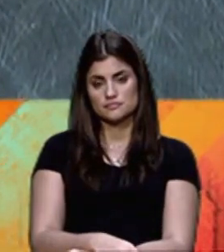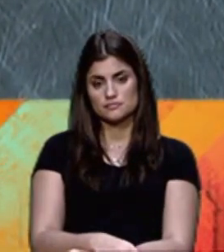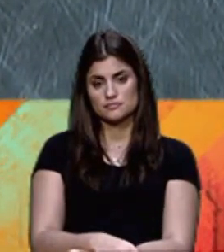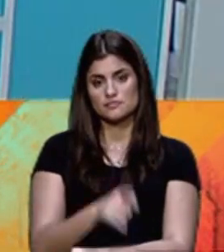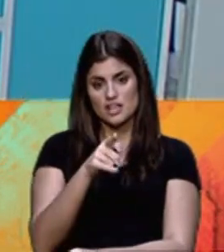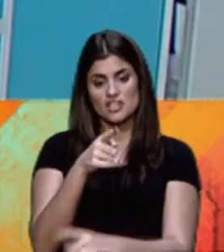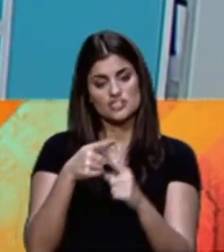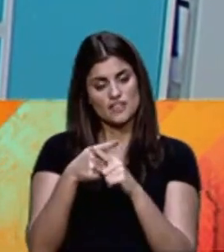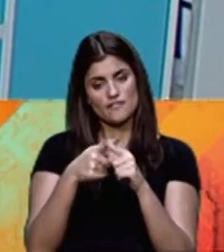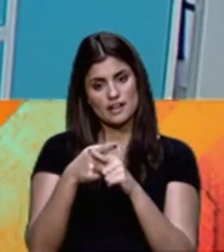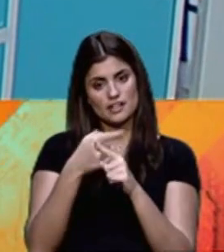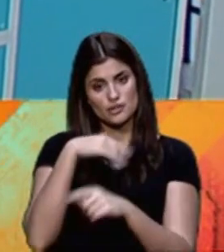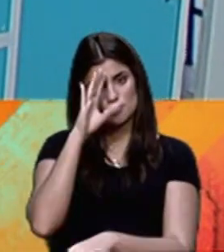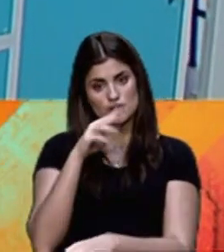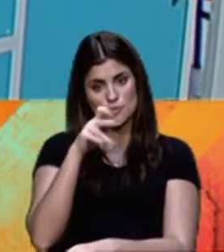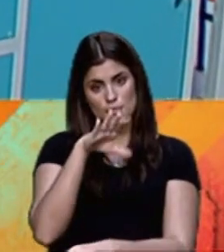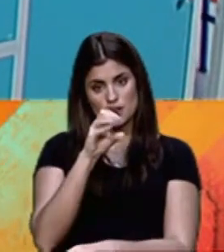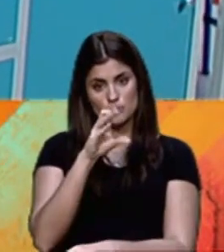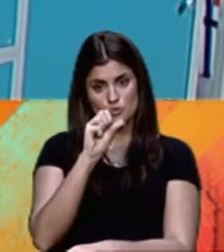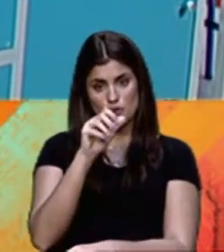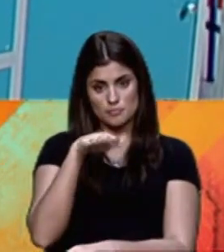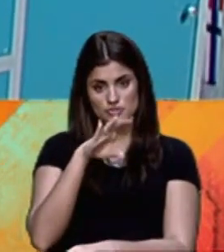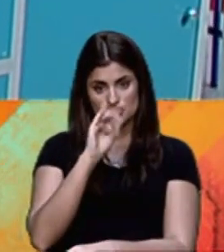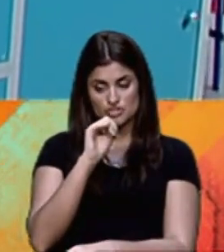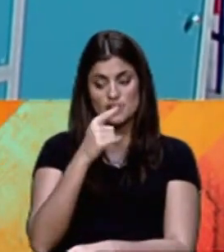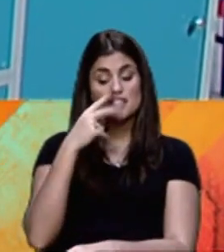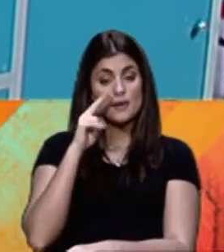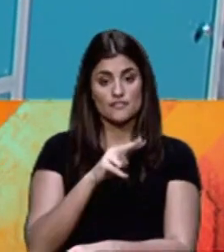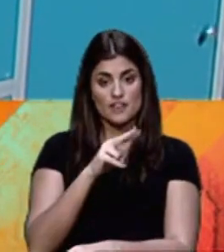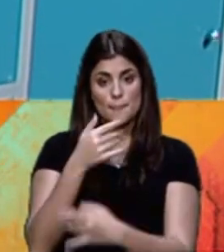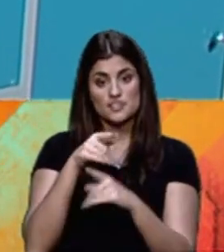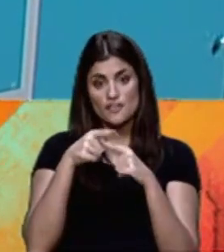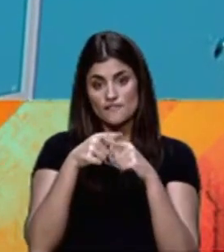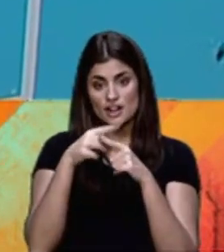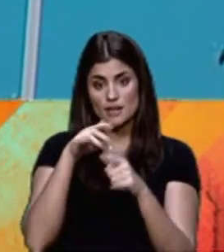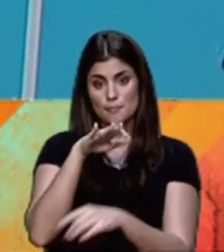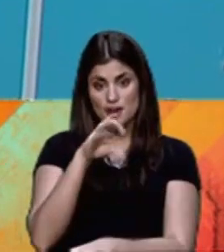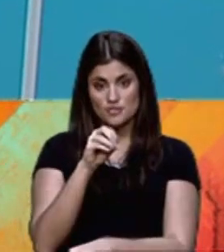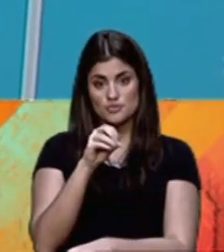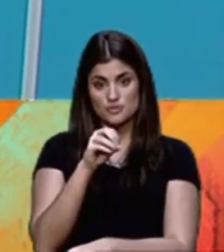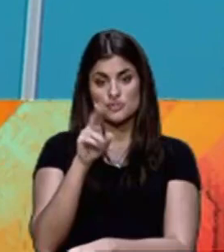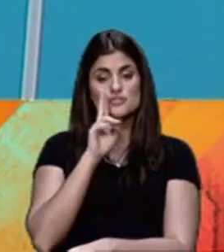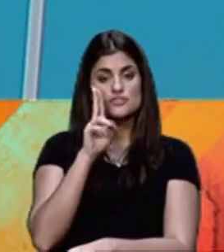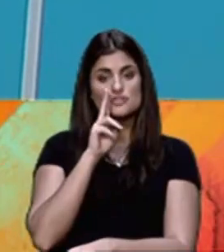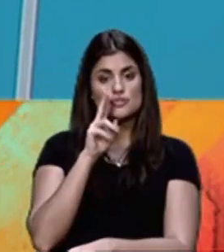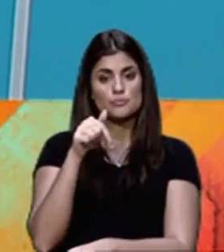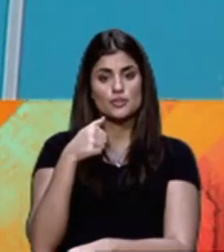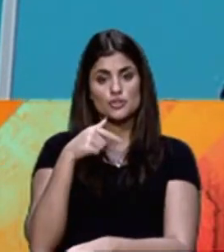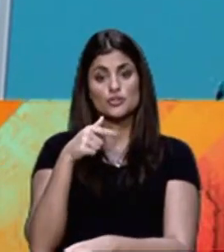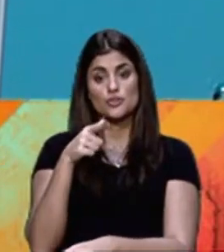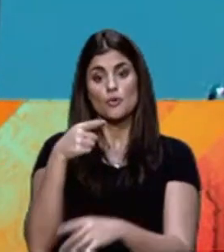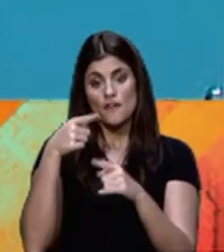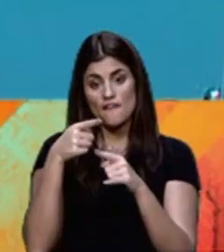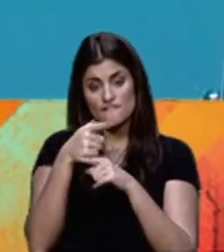Esta faca, eu não sei se o Marco Gomes me está a ver, mas se vir, esta faca é do Marco. Portanto, ai, é dele. Marco, desculpa eu estar a usar a tua